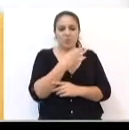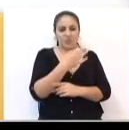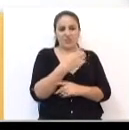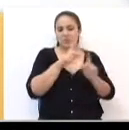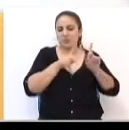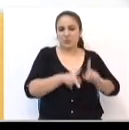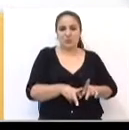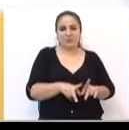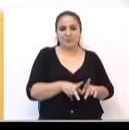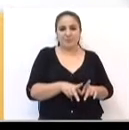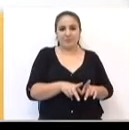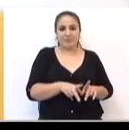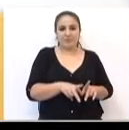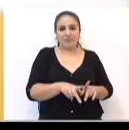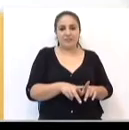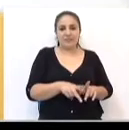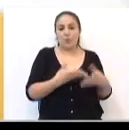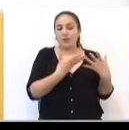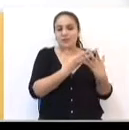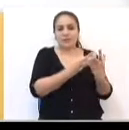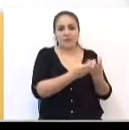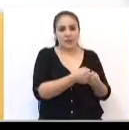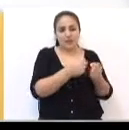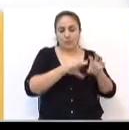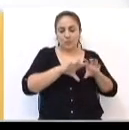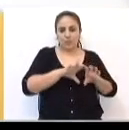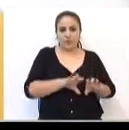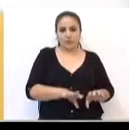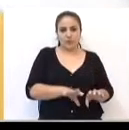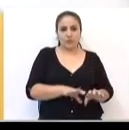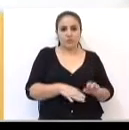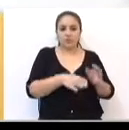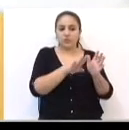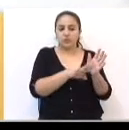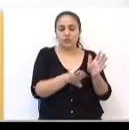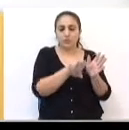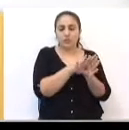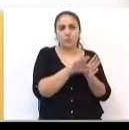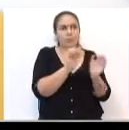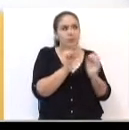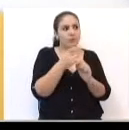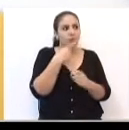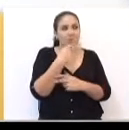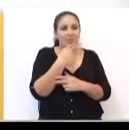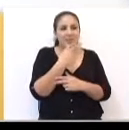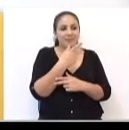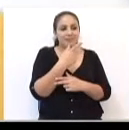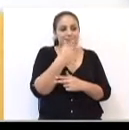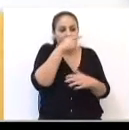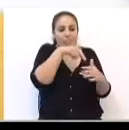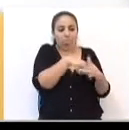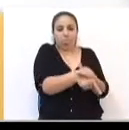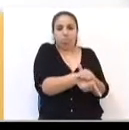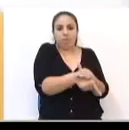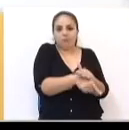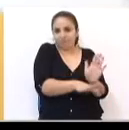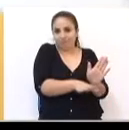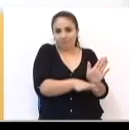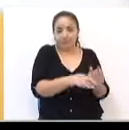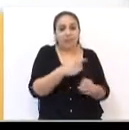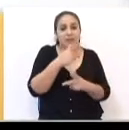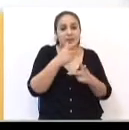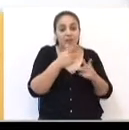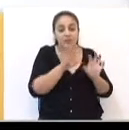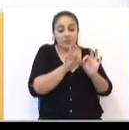As pessoas não toleram determinados comportamentos, chegamos assim, podemos dizer, ao fundo do poço. E é por isso que, de certo modo,